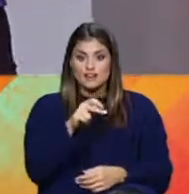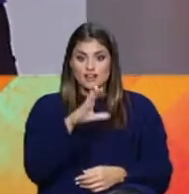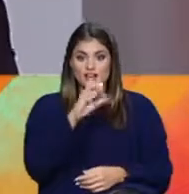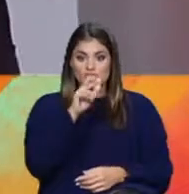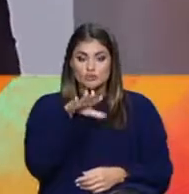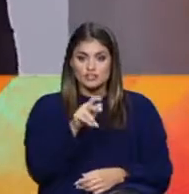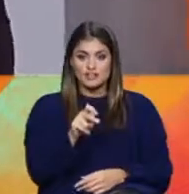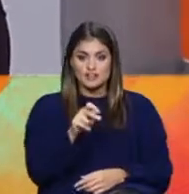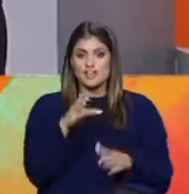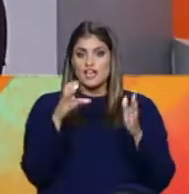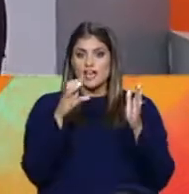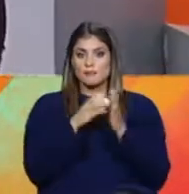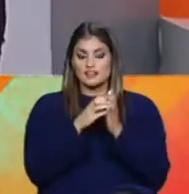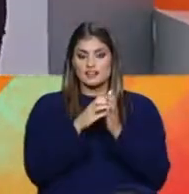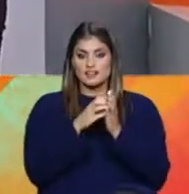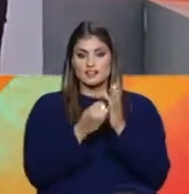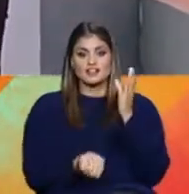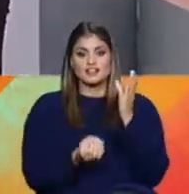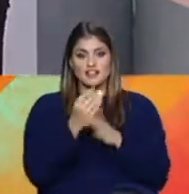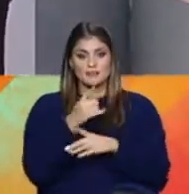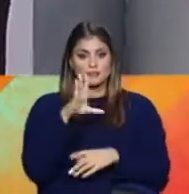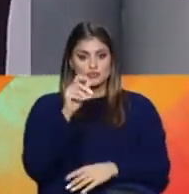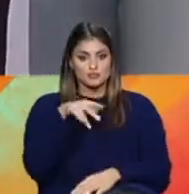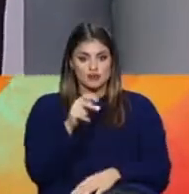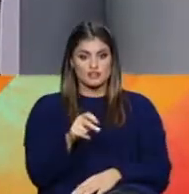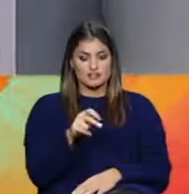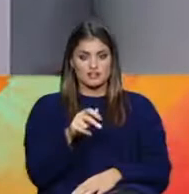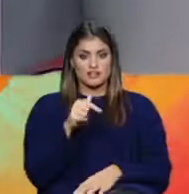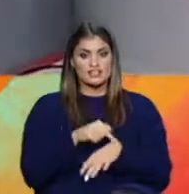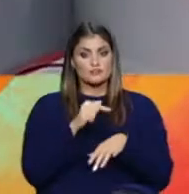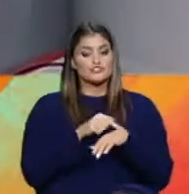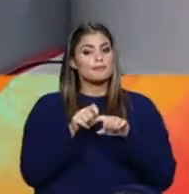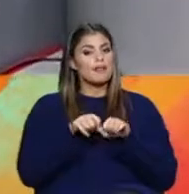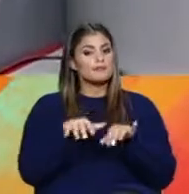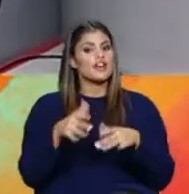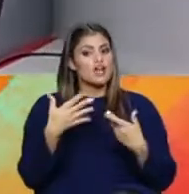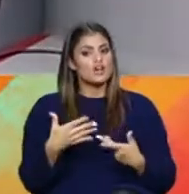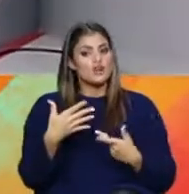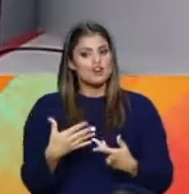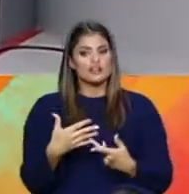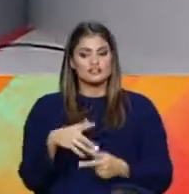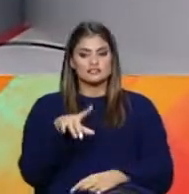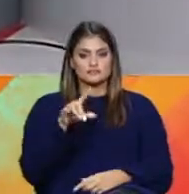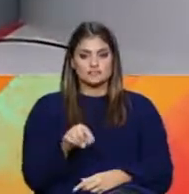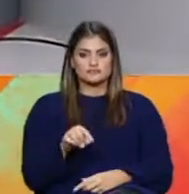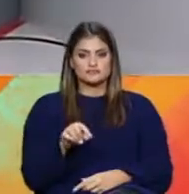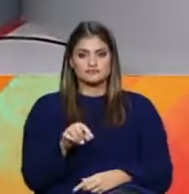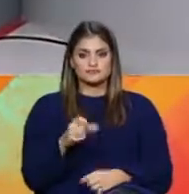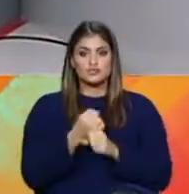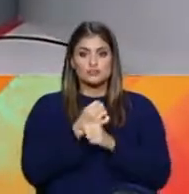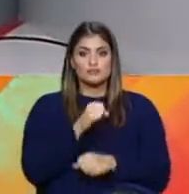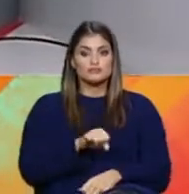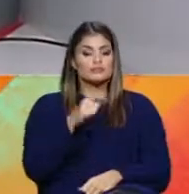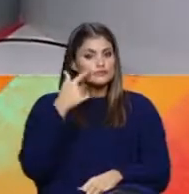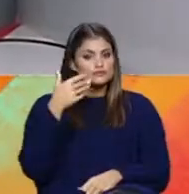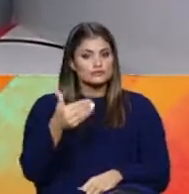Dark é a marca criada pela Joana em tempos de pandemia, mas que agora se tornou provavelmente o teu trabalho